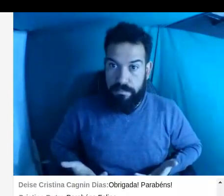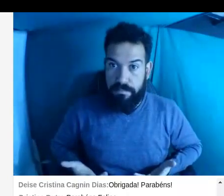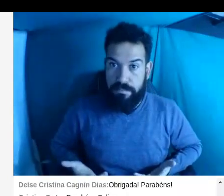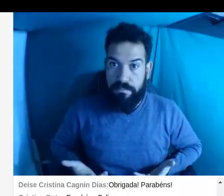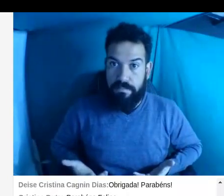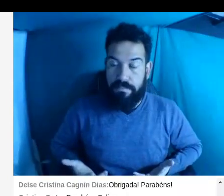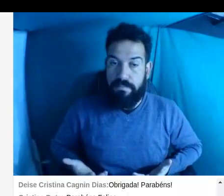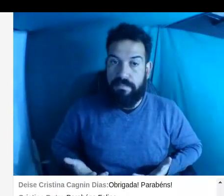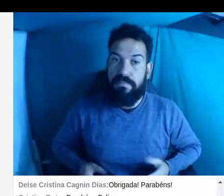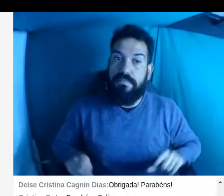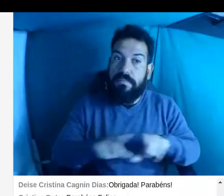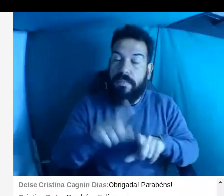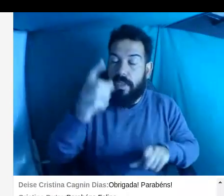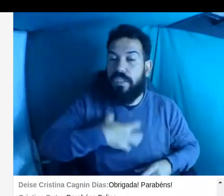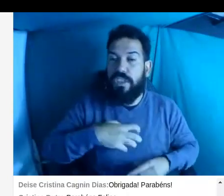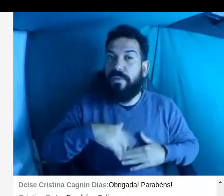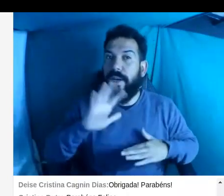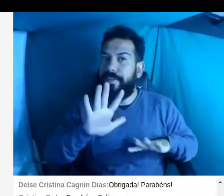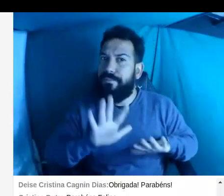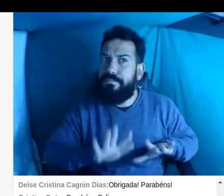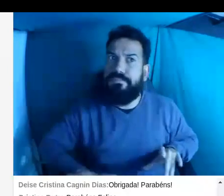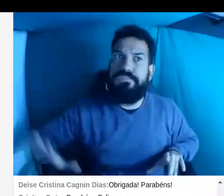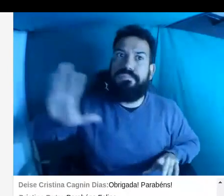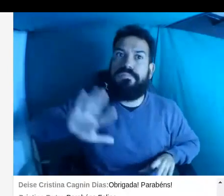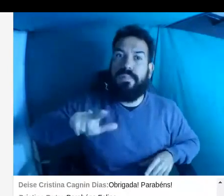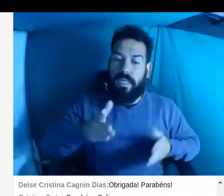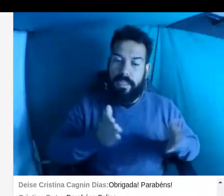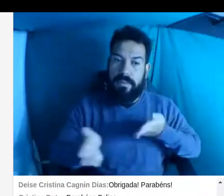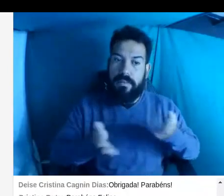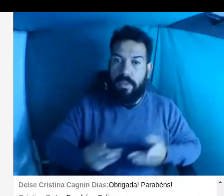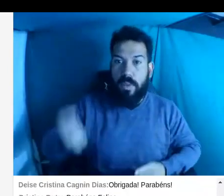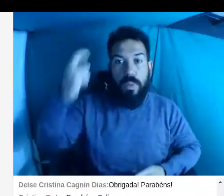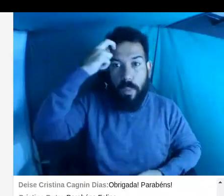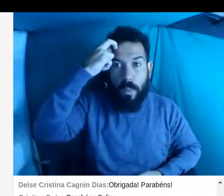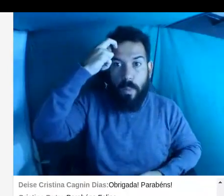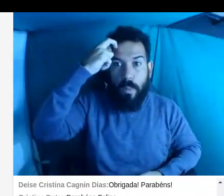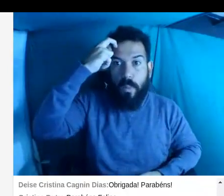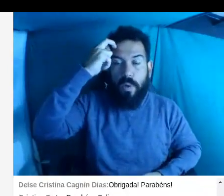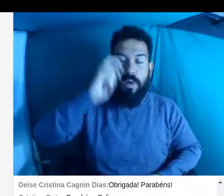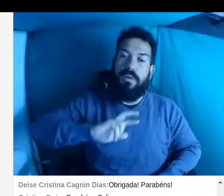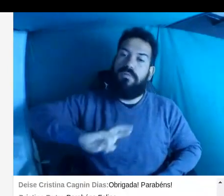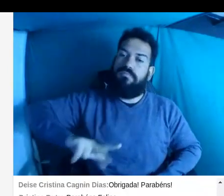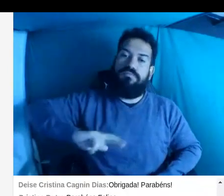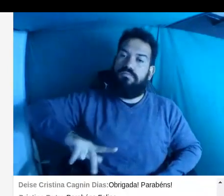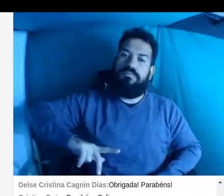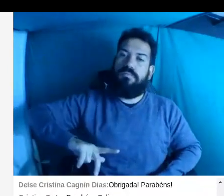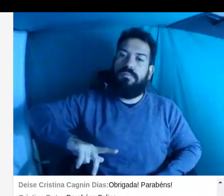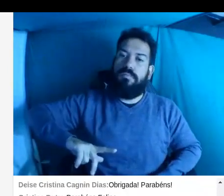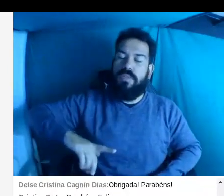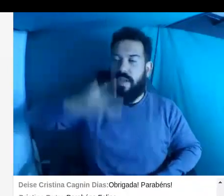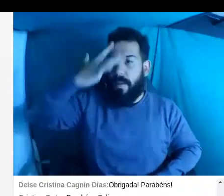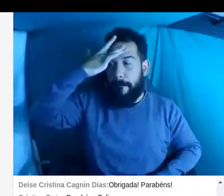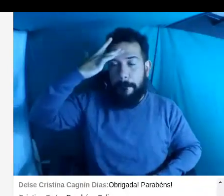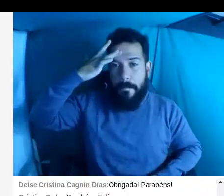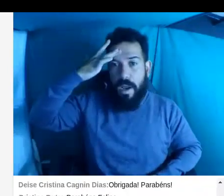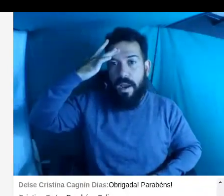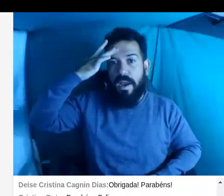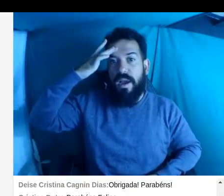de maneira mais ampla na acessibilidade cultural. Não é só que uma pessoa sair até um